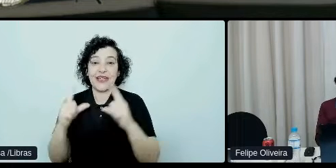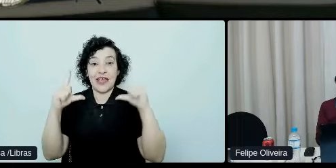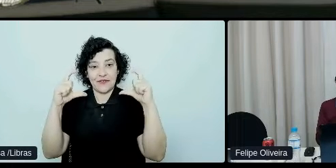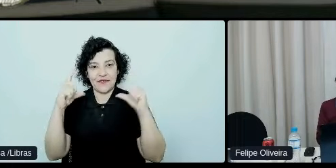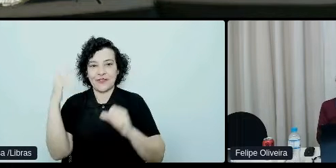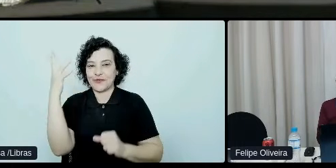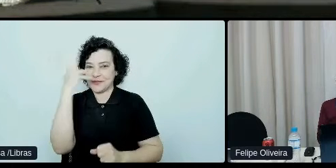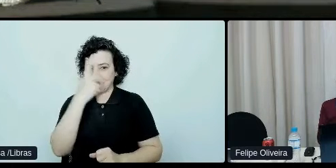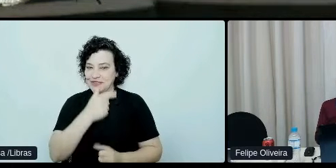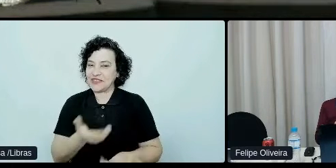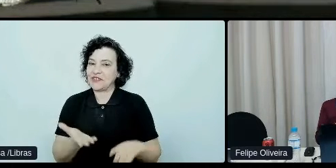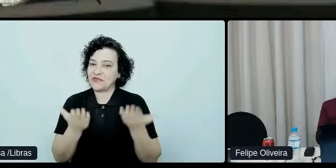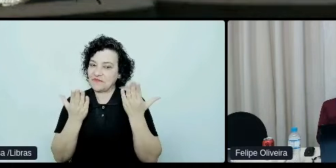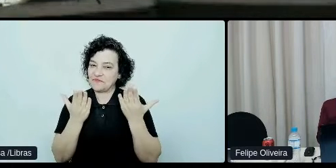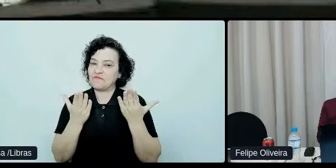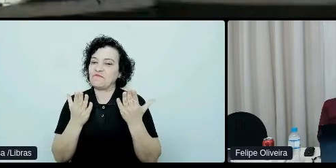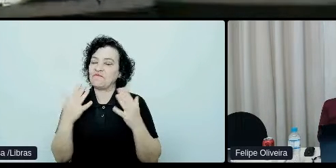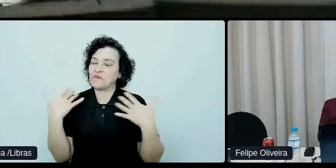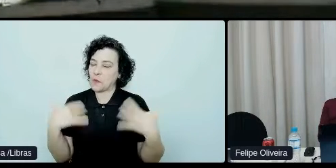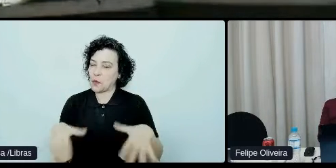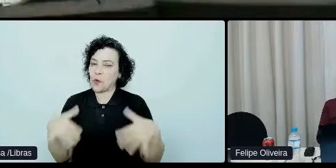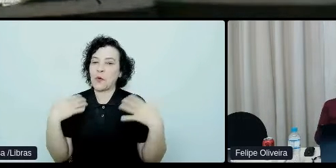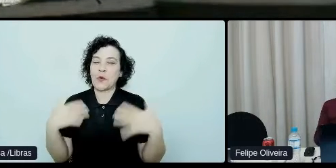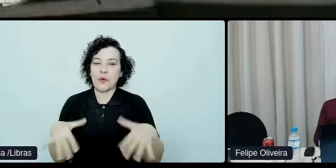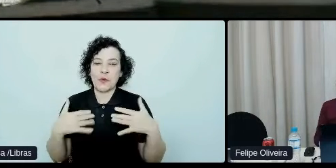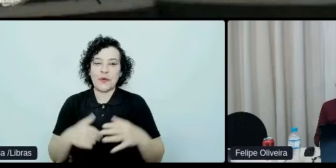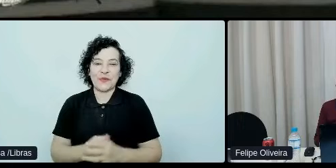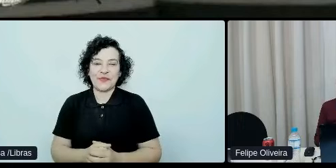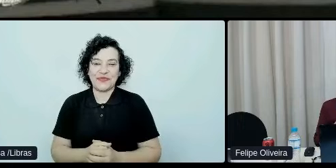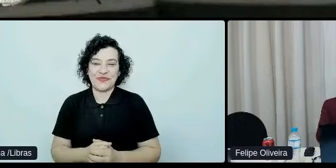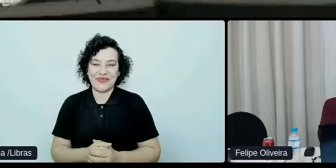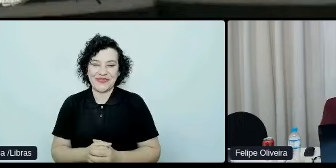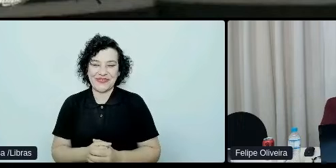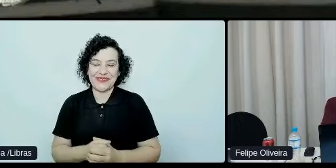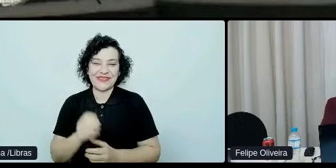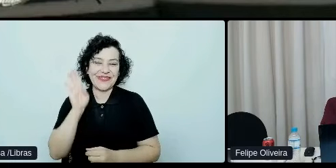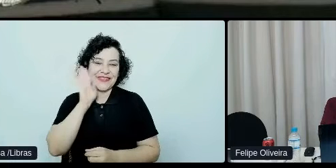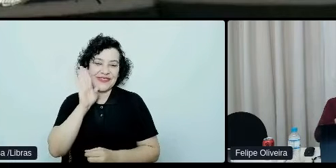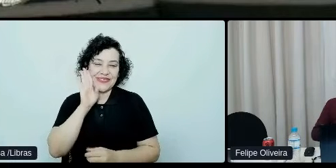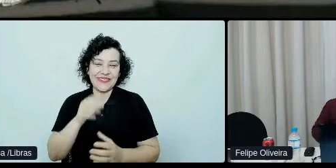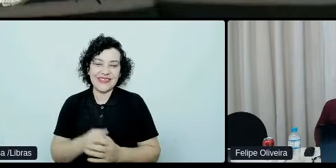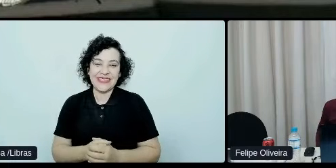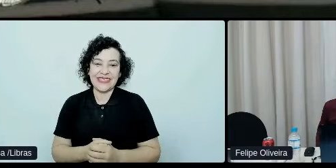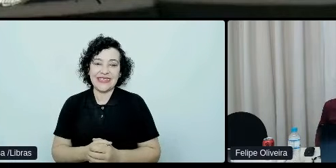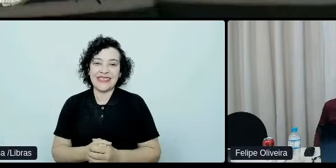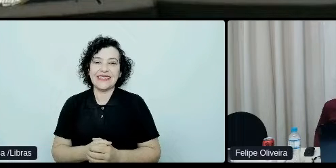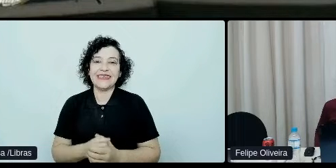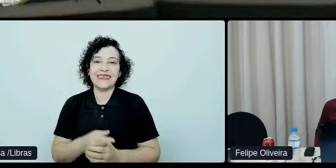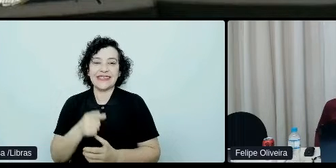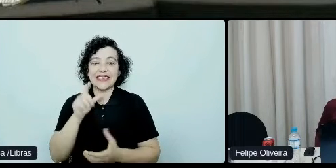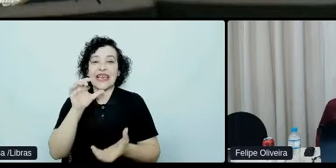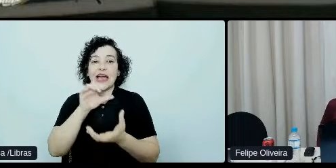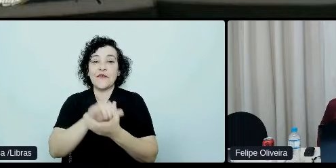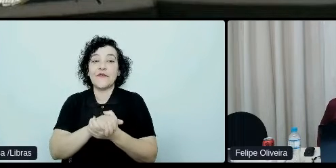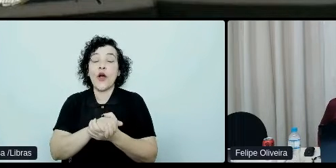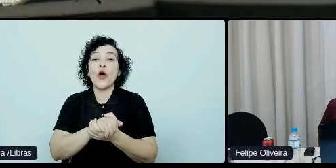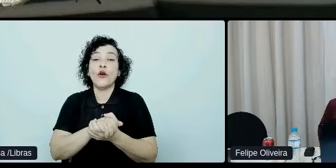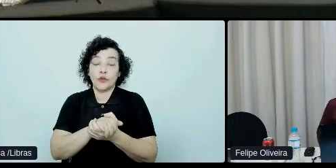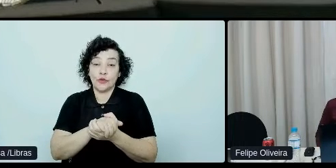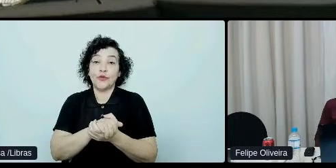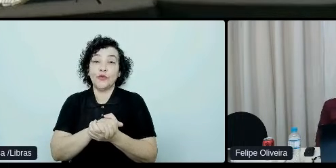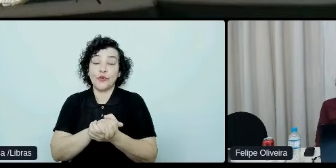essa foto aqui, tá? Lá, você viu, né? Ficou bonita essa foto. E essa foto que vocês estão vendo aí é a foto do nosso casamento. A gente casou num